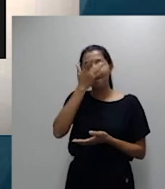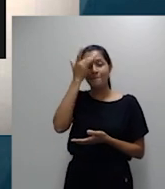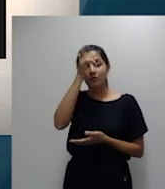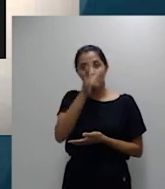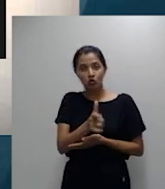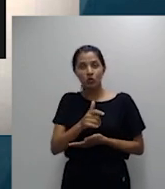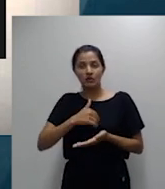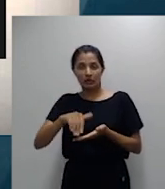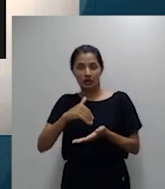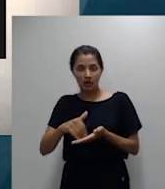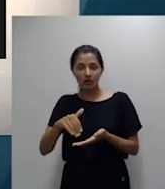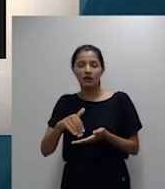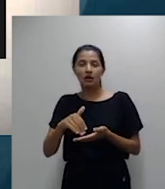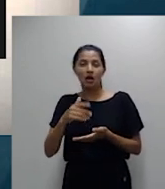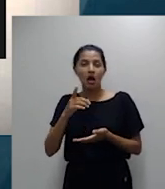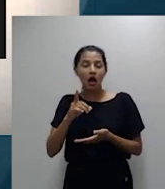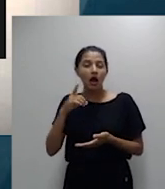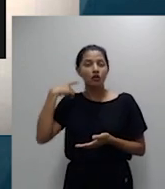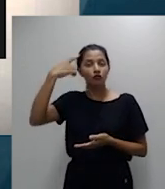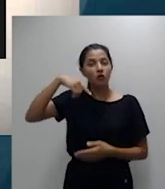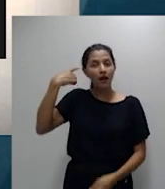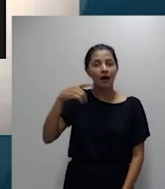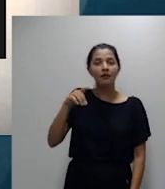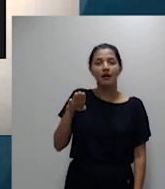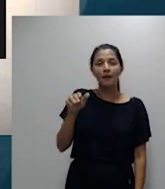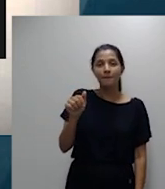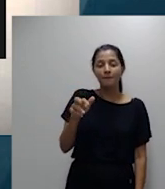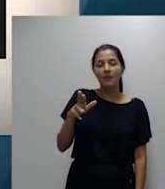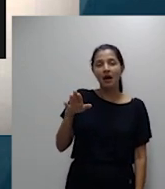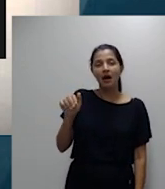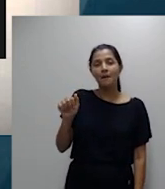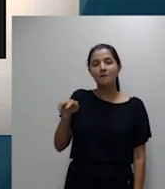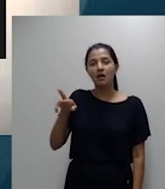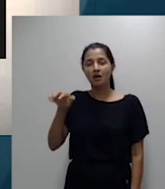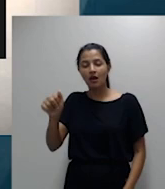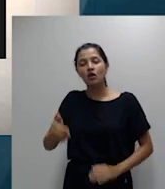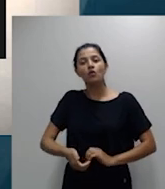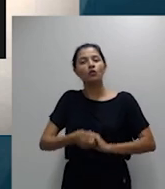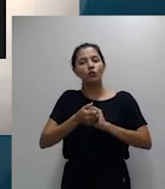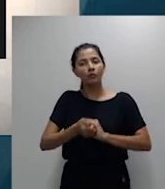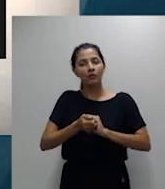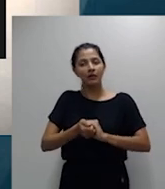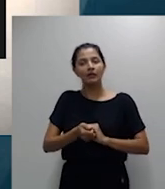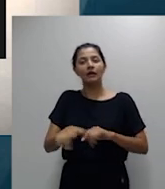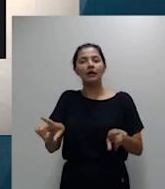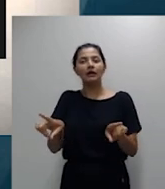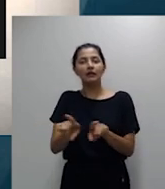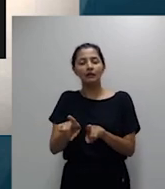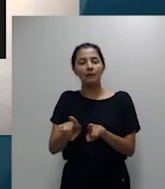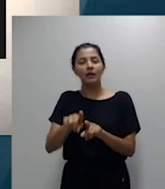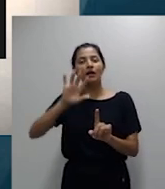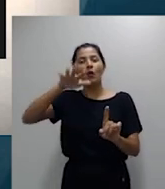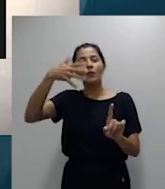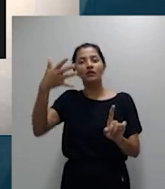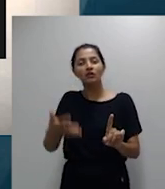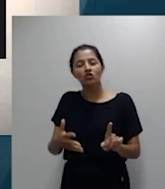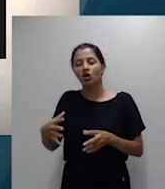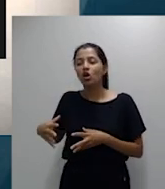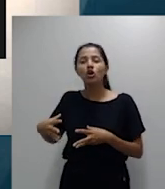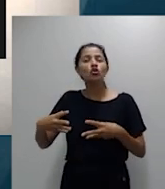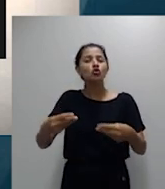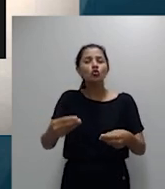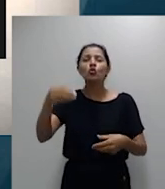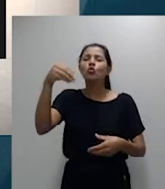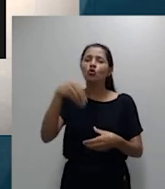trabalhar Bora e gostaria também de cumprimentar a homenagear a todos os